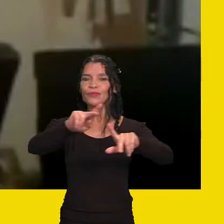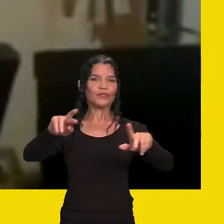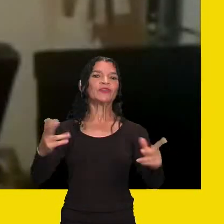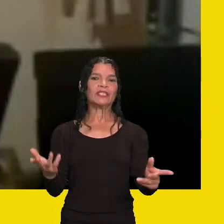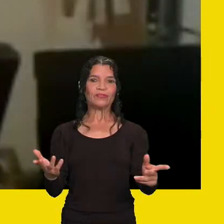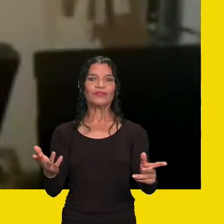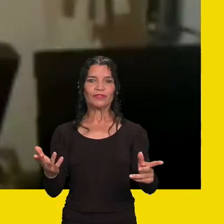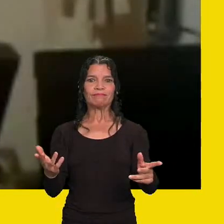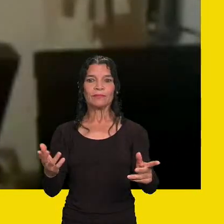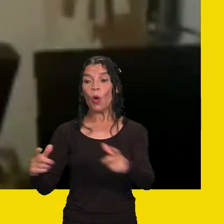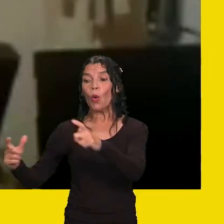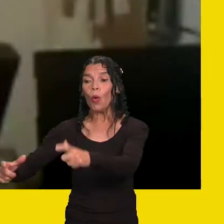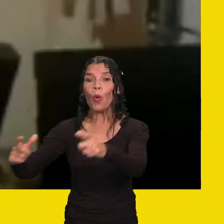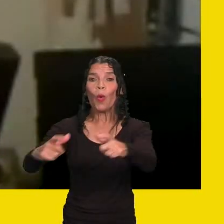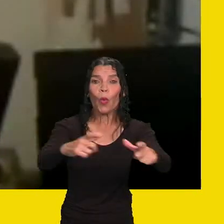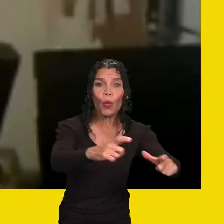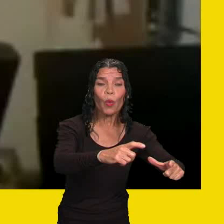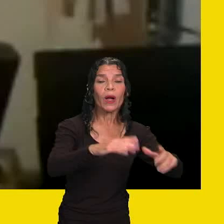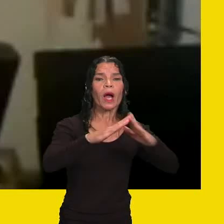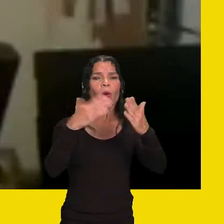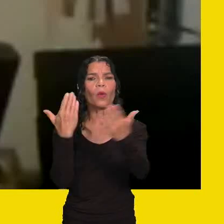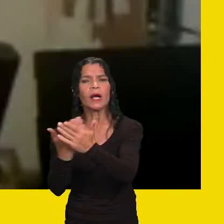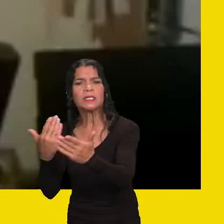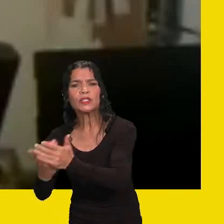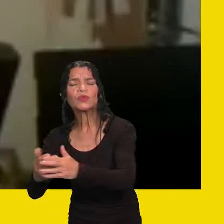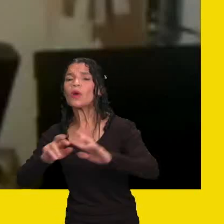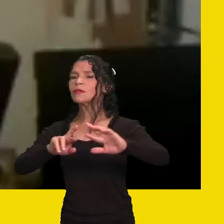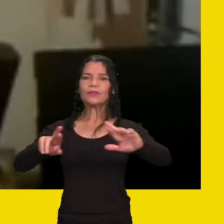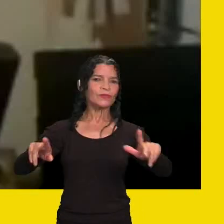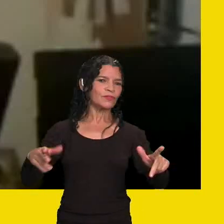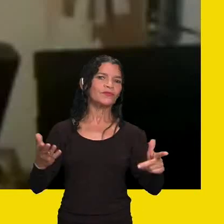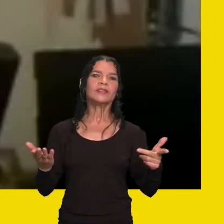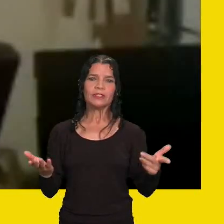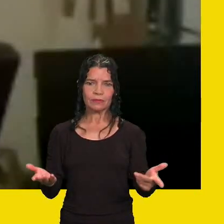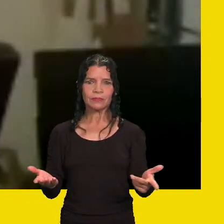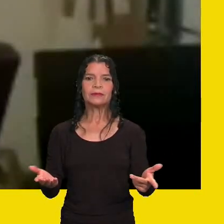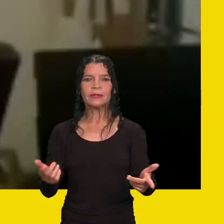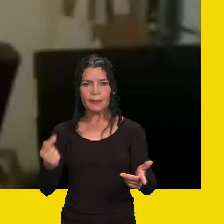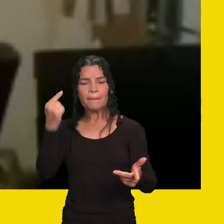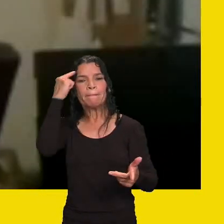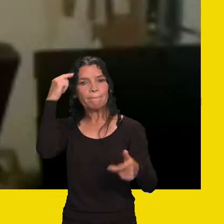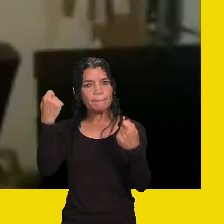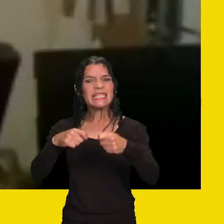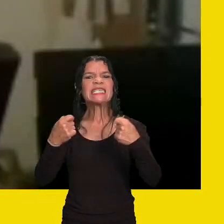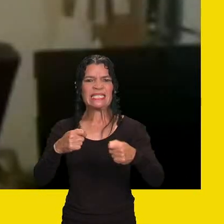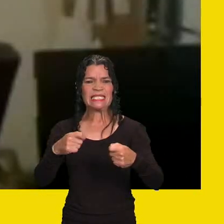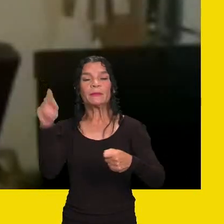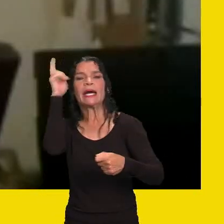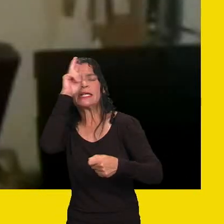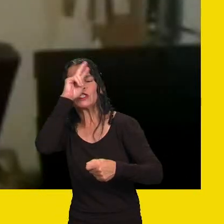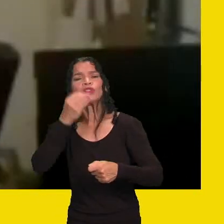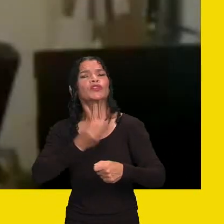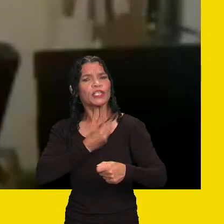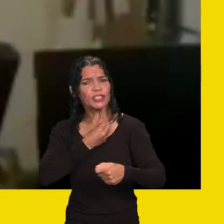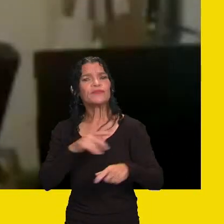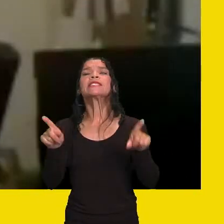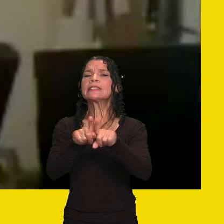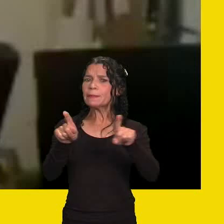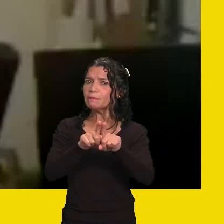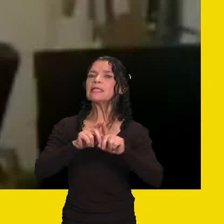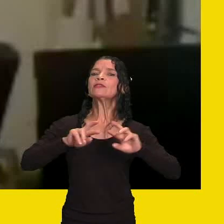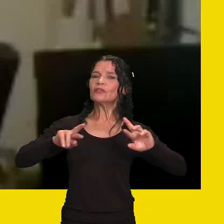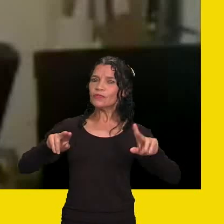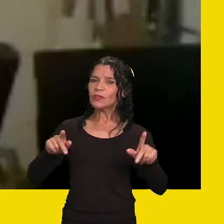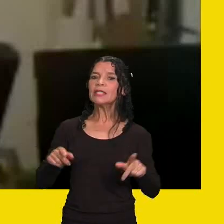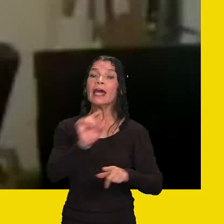a localidade onde nós trabalhamos é diferente, as histórias de vida são diferentes,